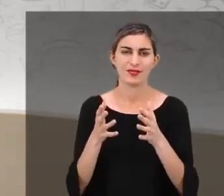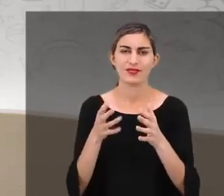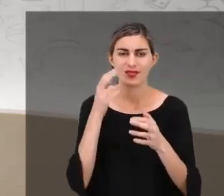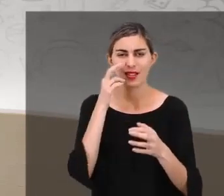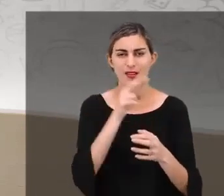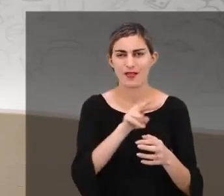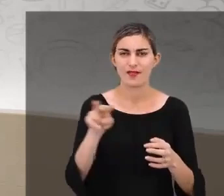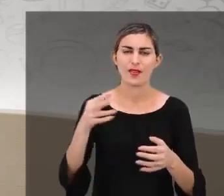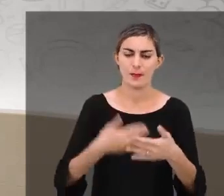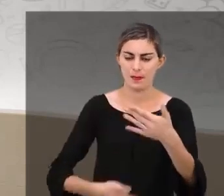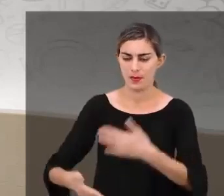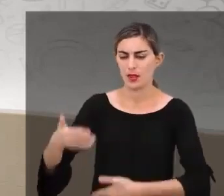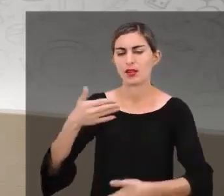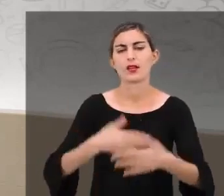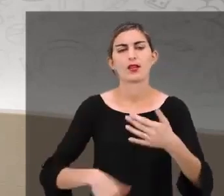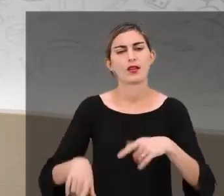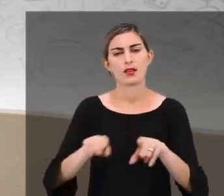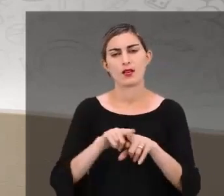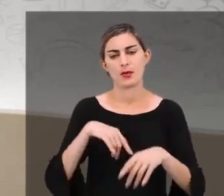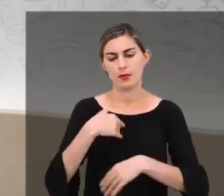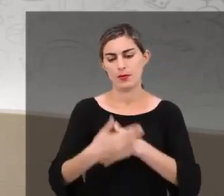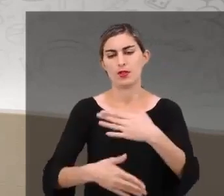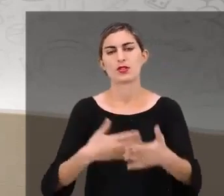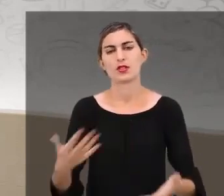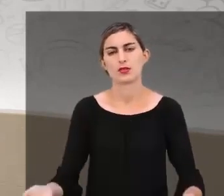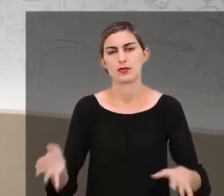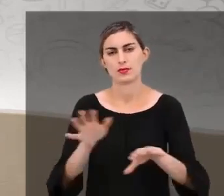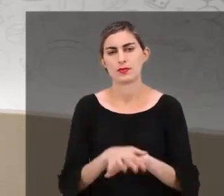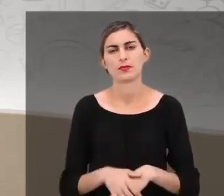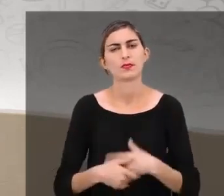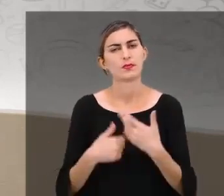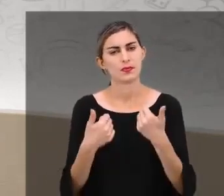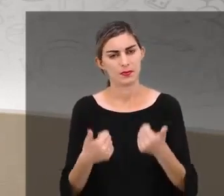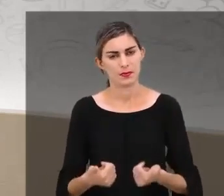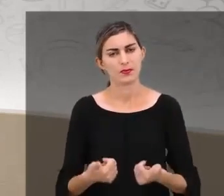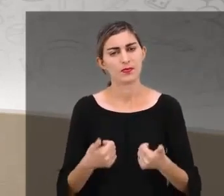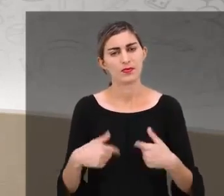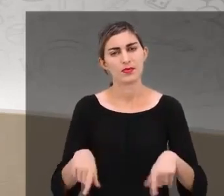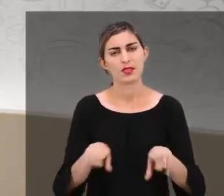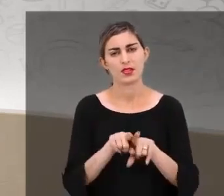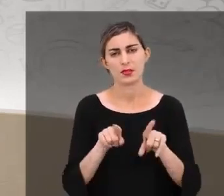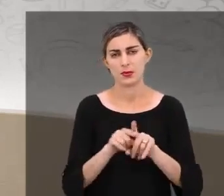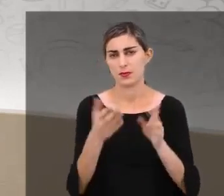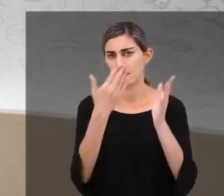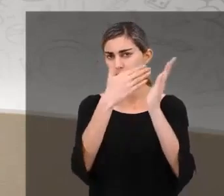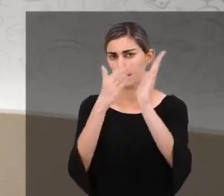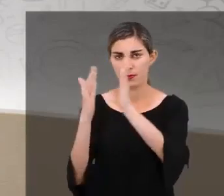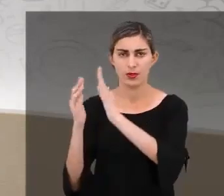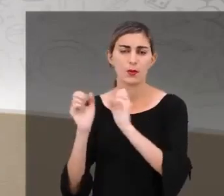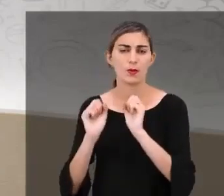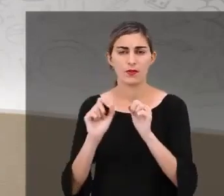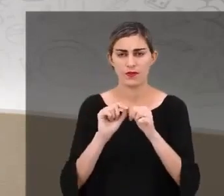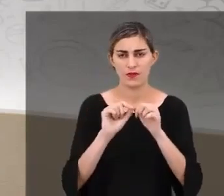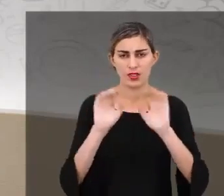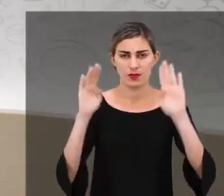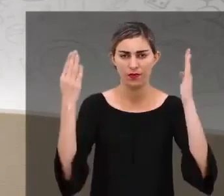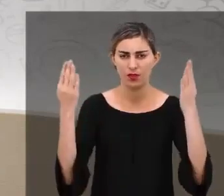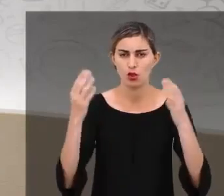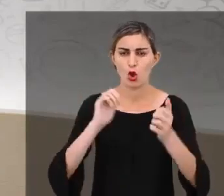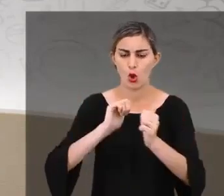veja aí, essa mediação também foi um processo de inclusão. A biblioteca também pode fazer